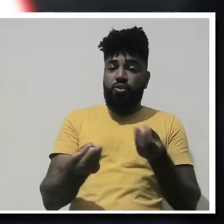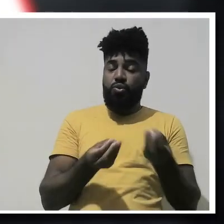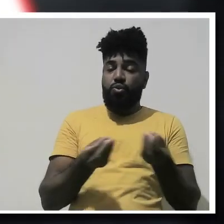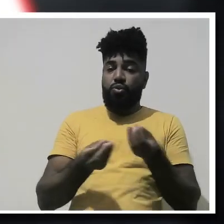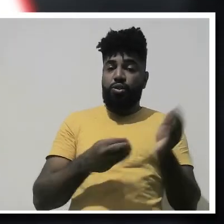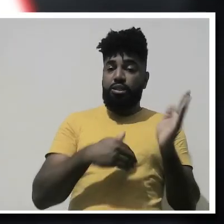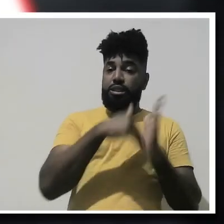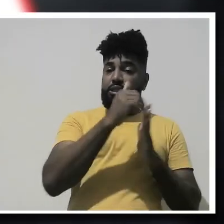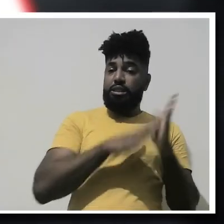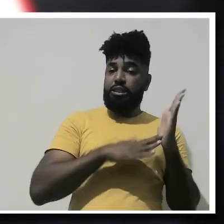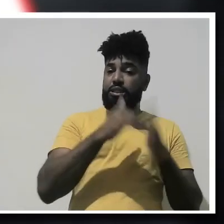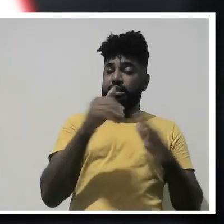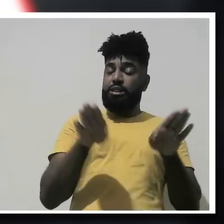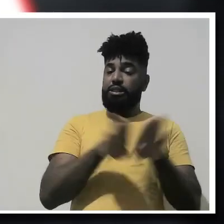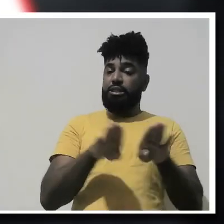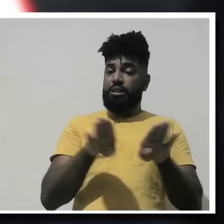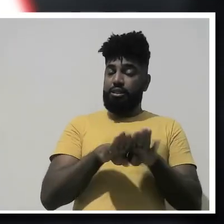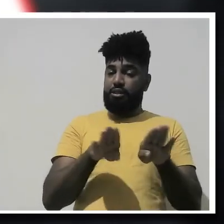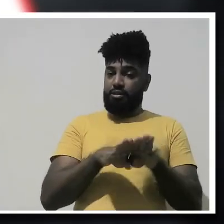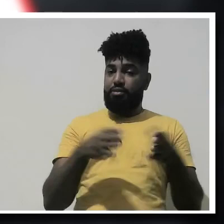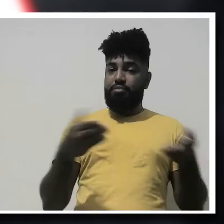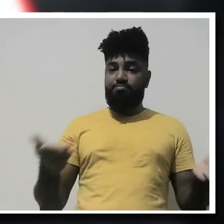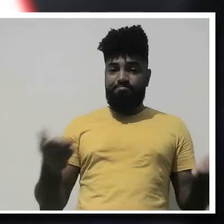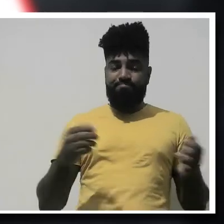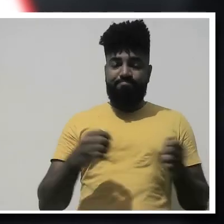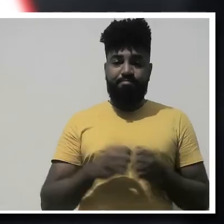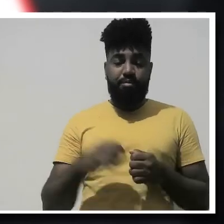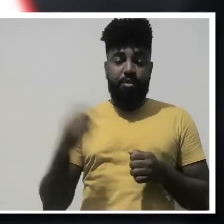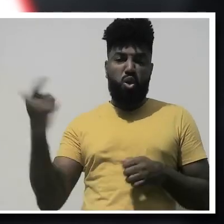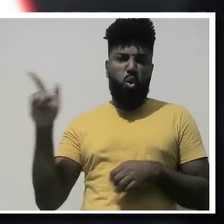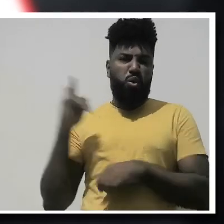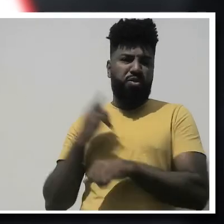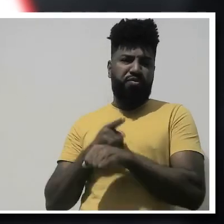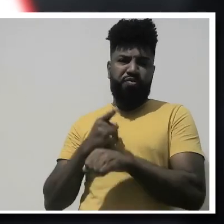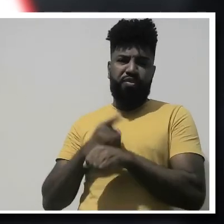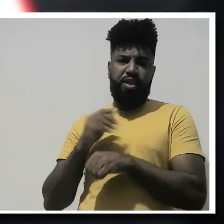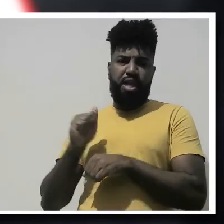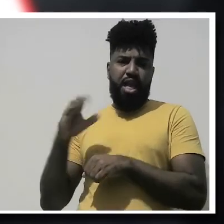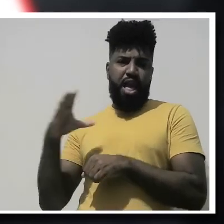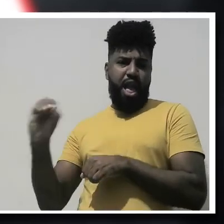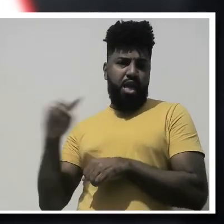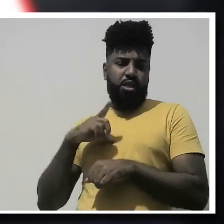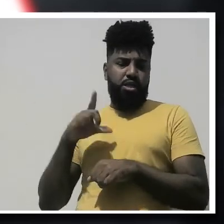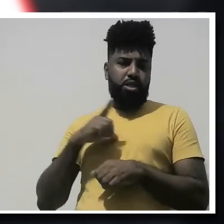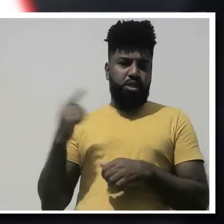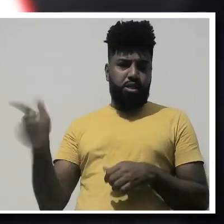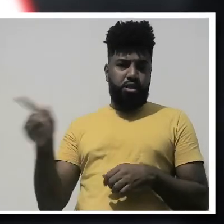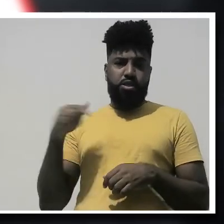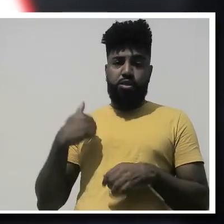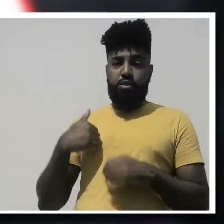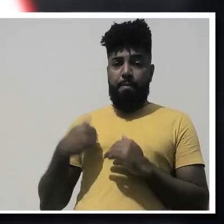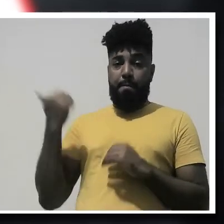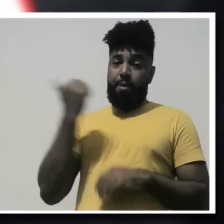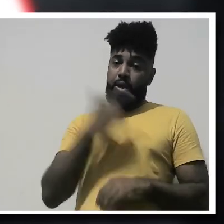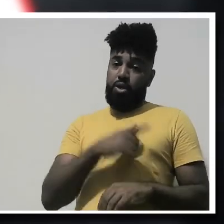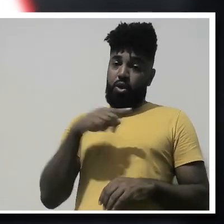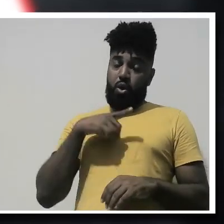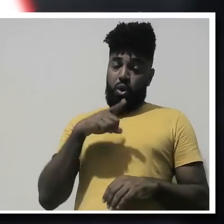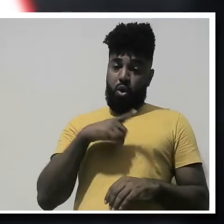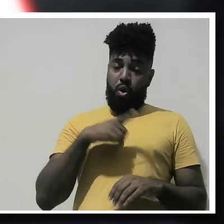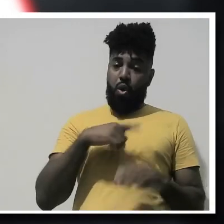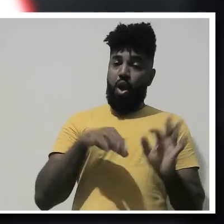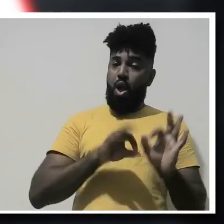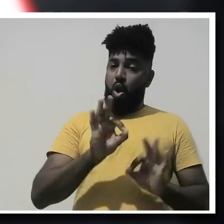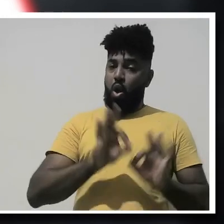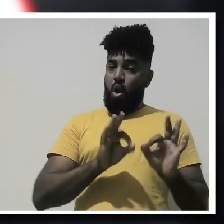são analisadas assim, só que nesse caso o piquenômetro em geral é de aço inox e ele é maior. mas o método é praticamente o mesmo. Tem até a ABNT